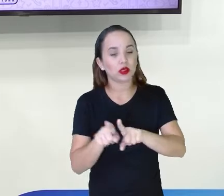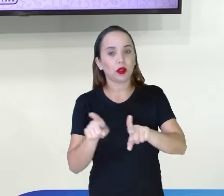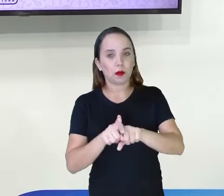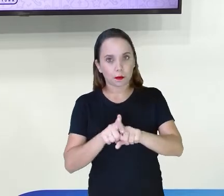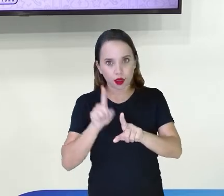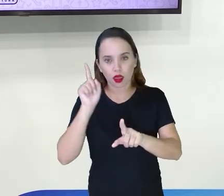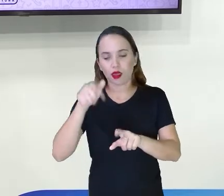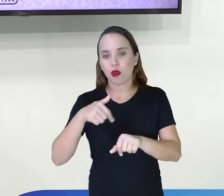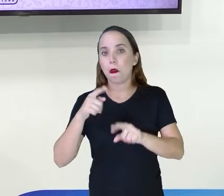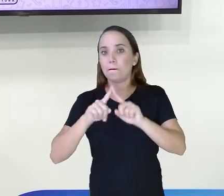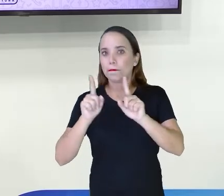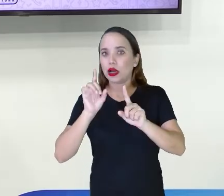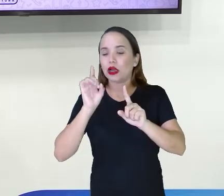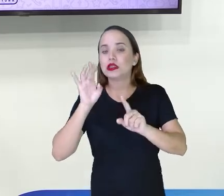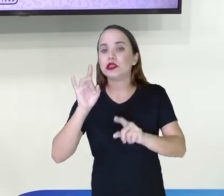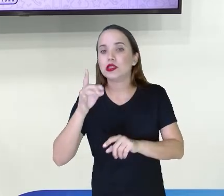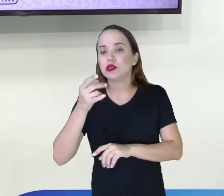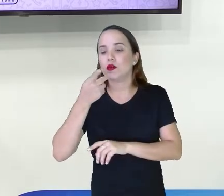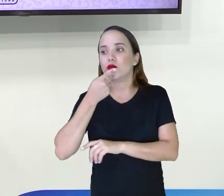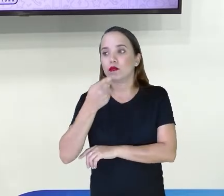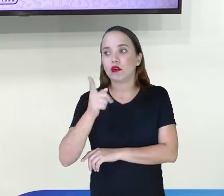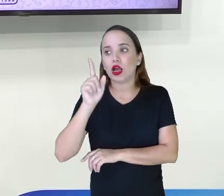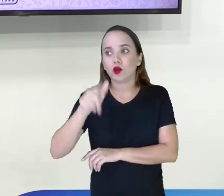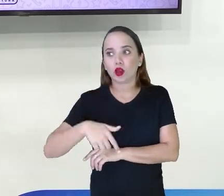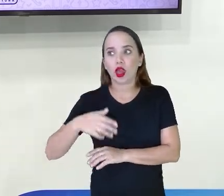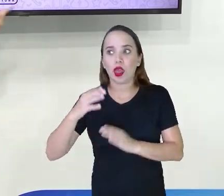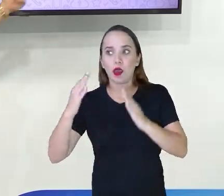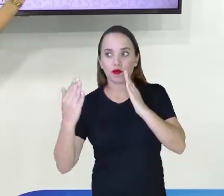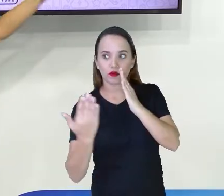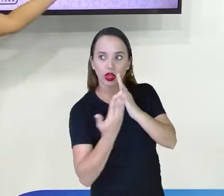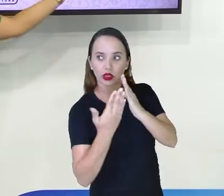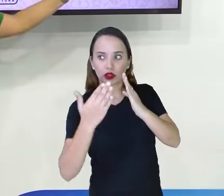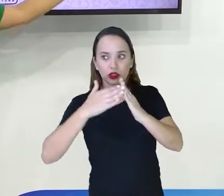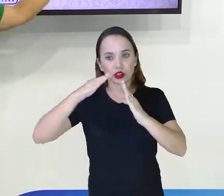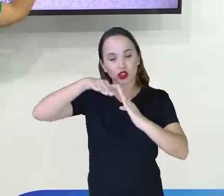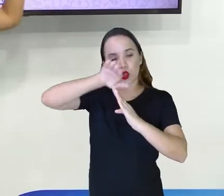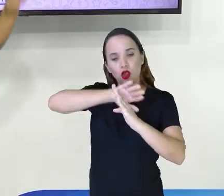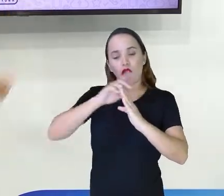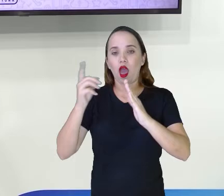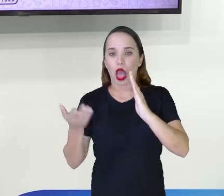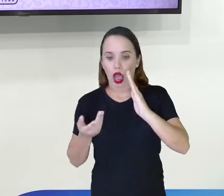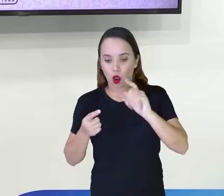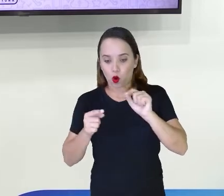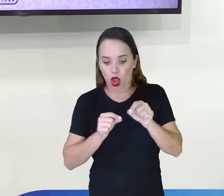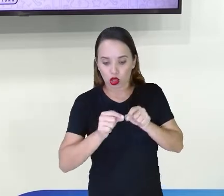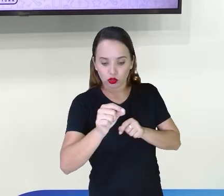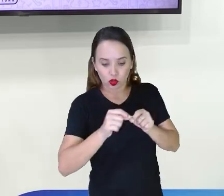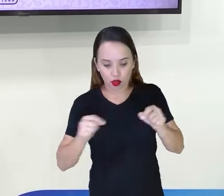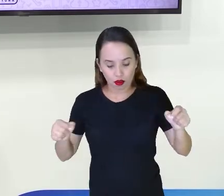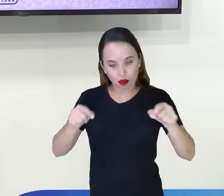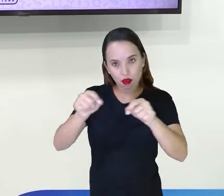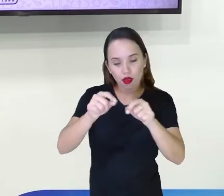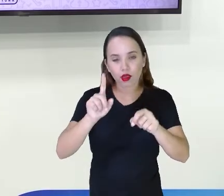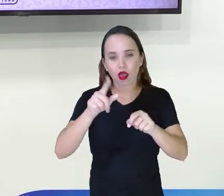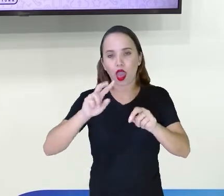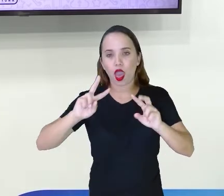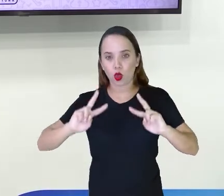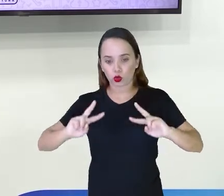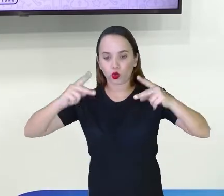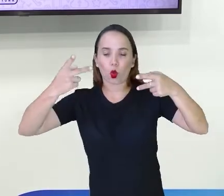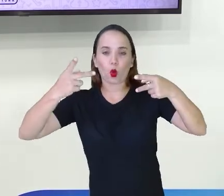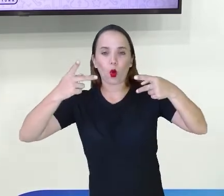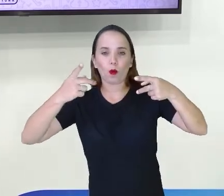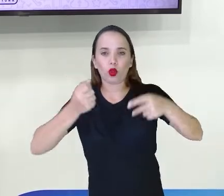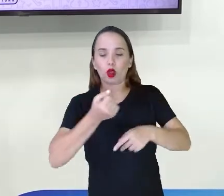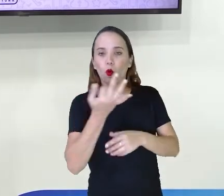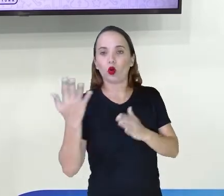faces laterais, eu estou dizendo que as minhas arestas serão o dobro dela. Professora, como assim?